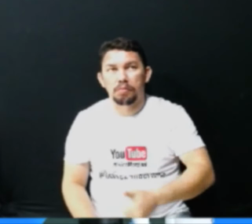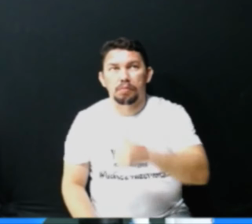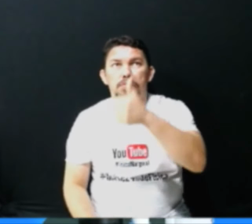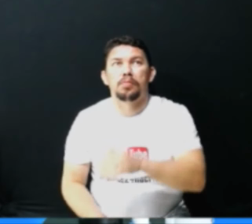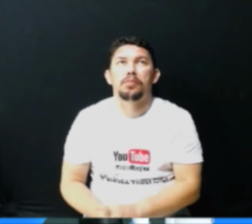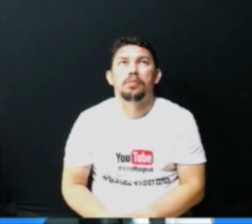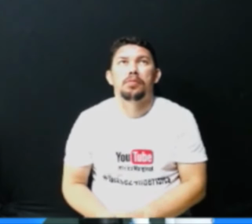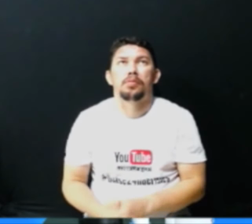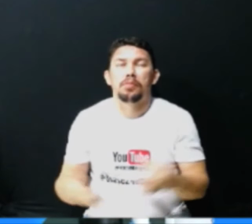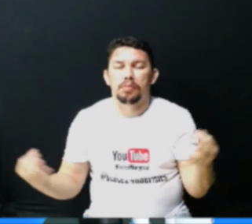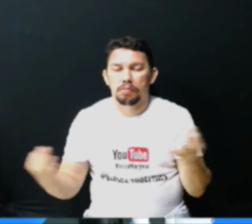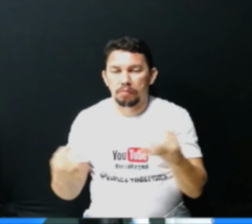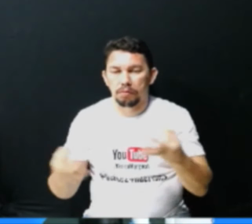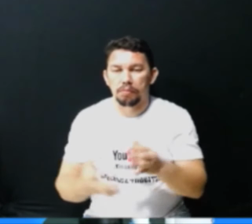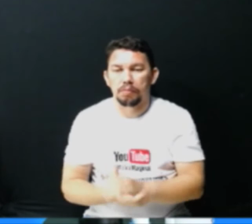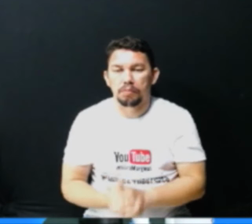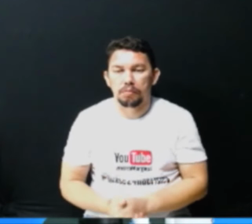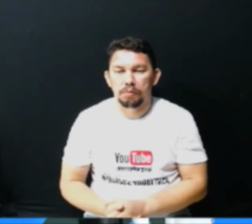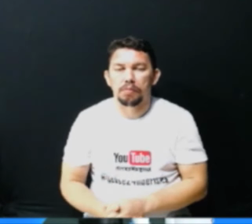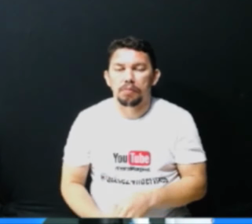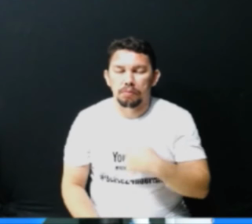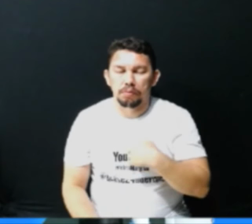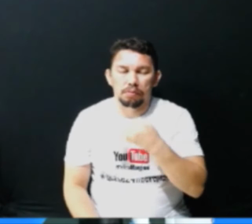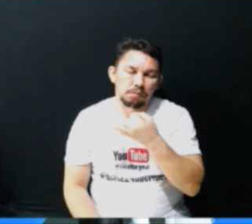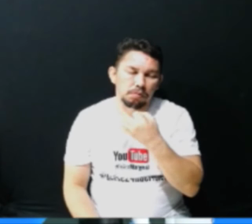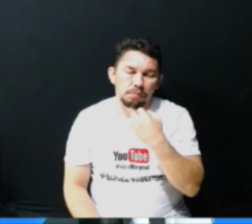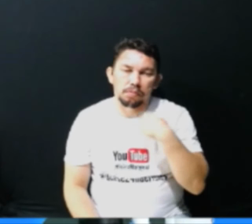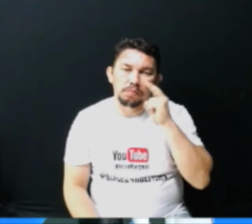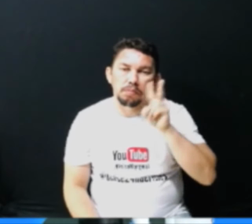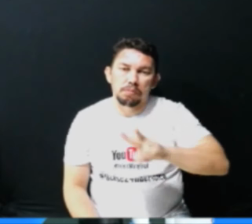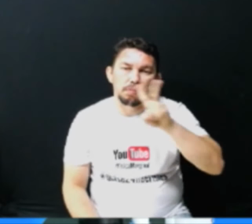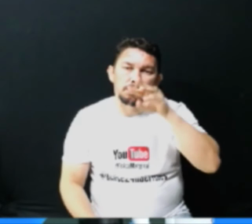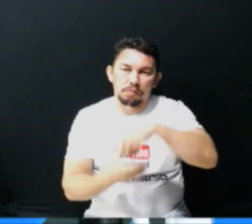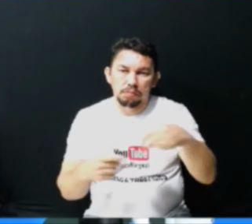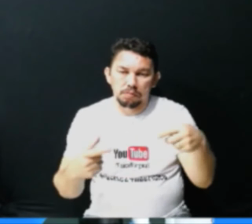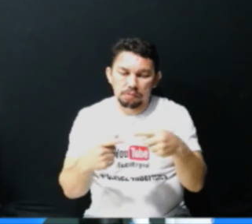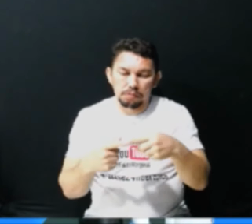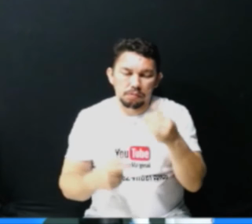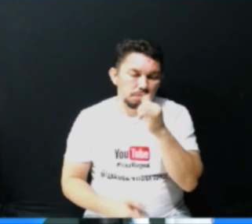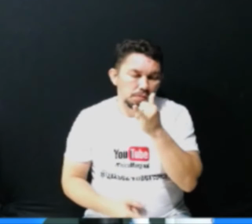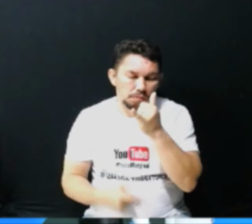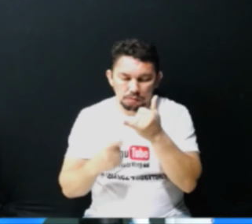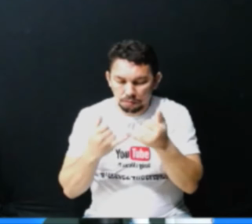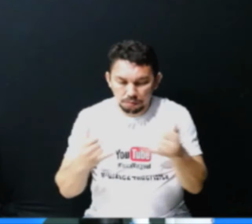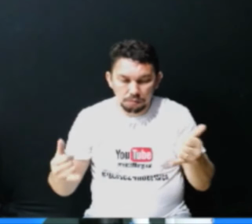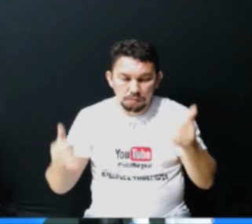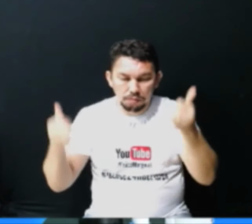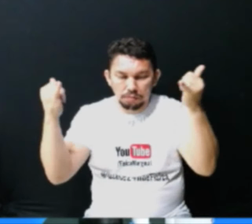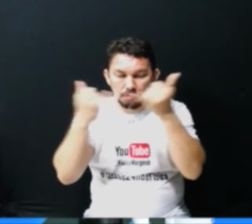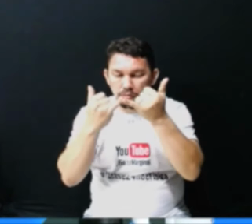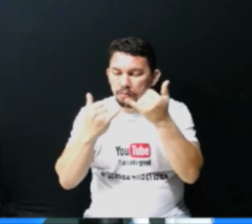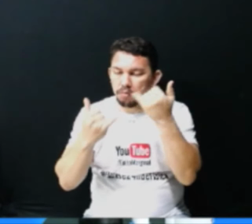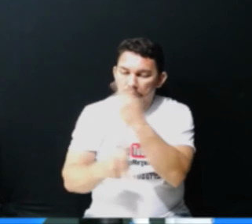Até é uma boa observação, né? Eu também costumo utilizar essa coisa da corrente divide, e essa observação agora ela é importante, né?